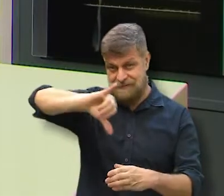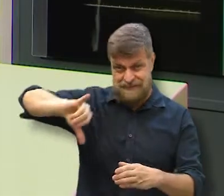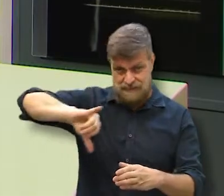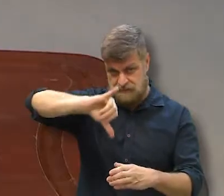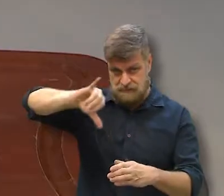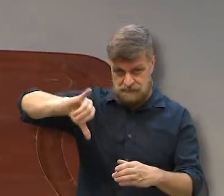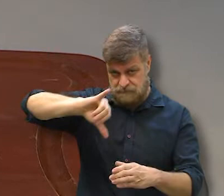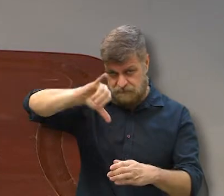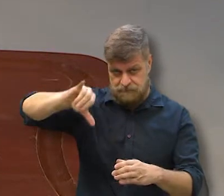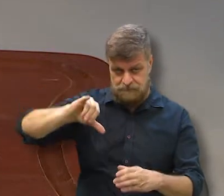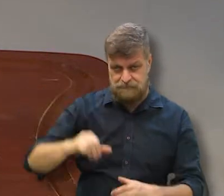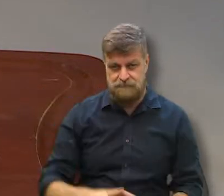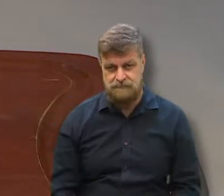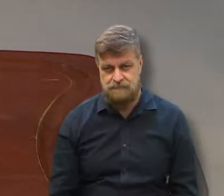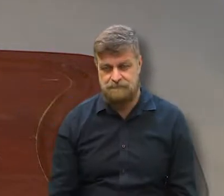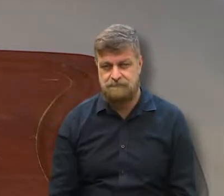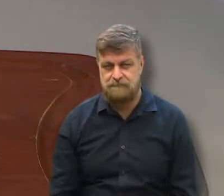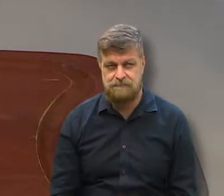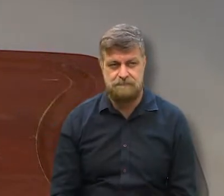azeite,